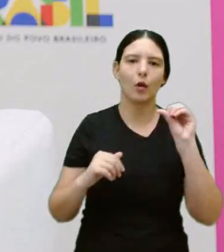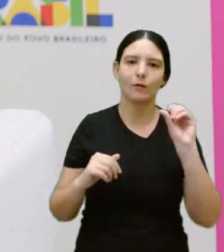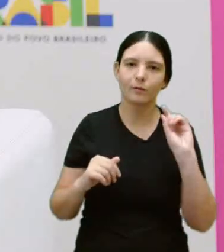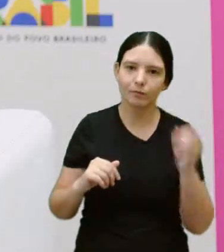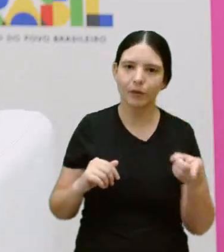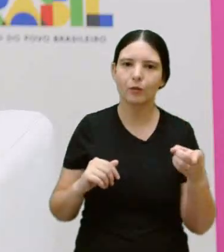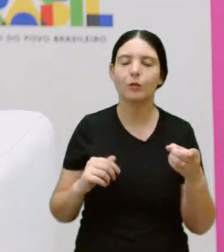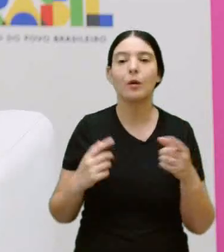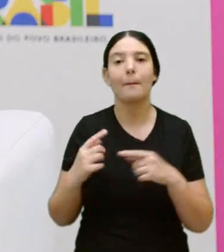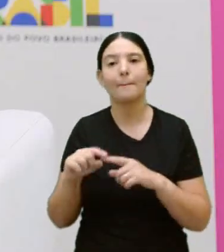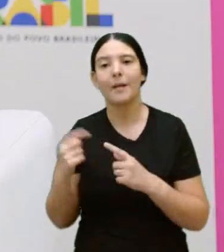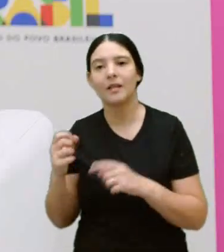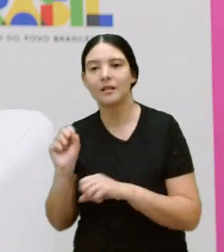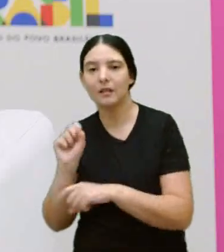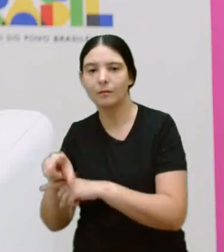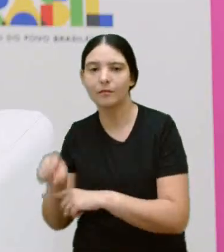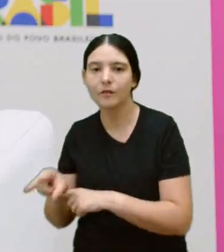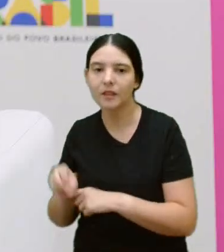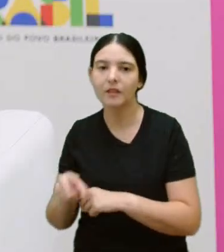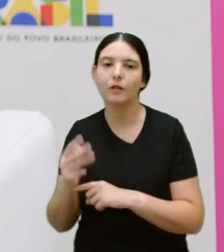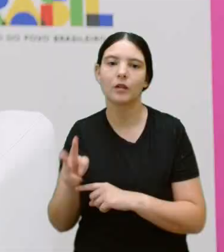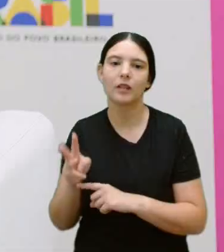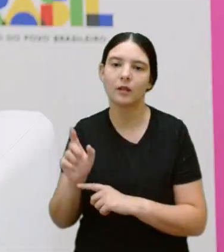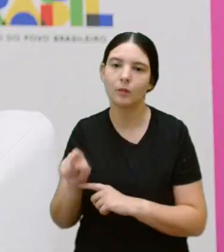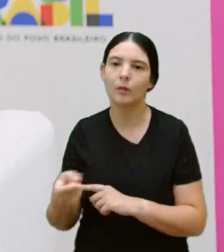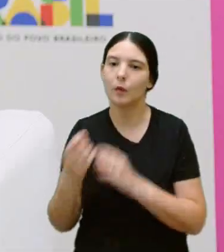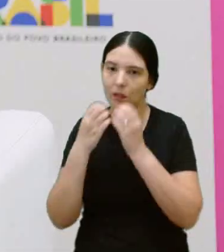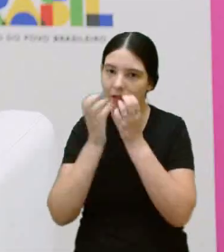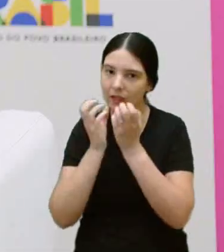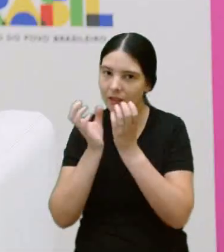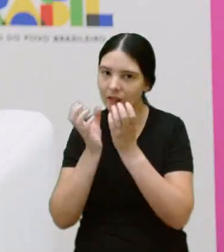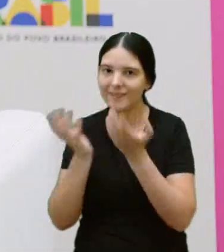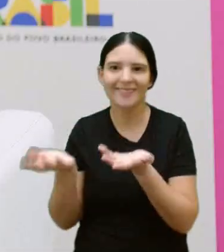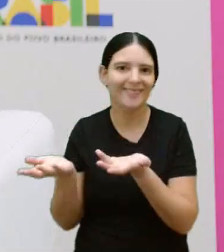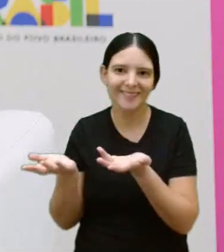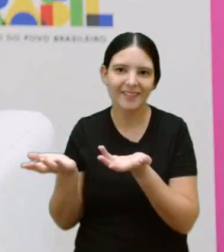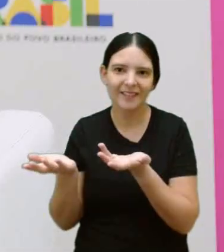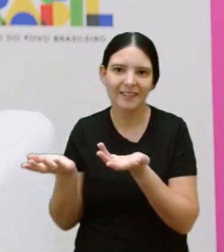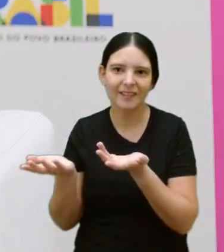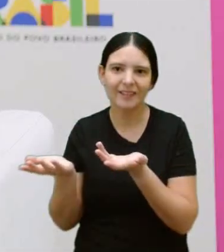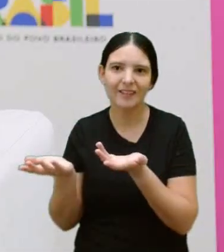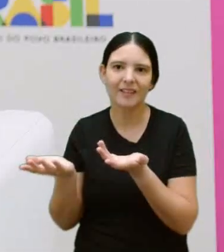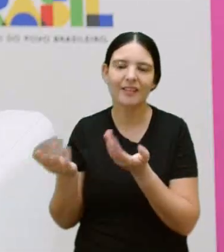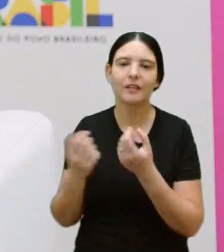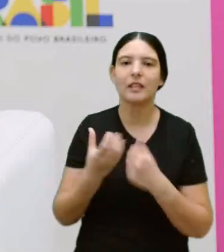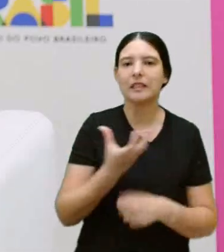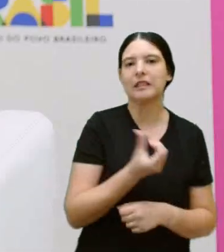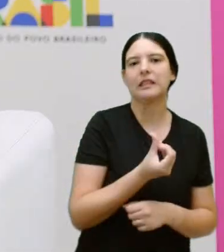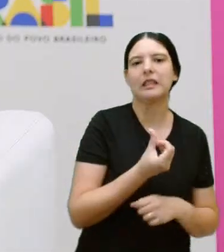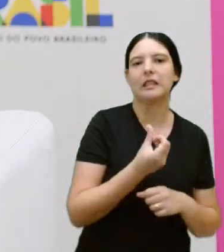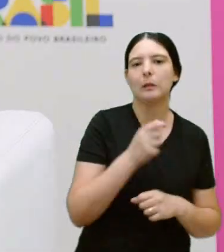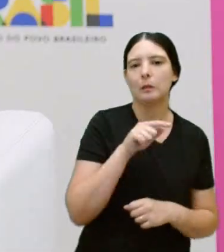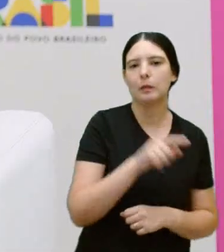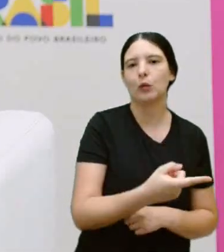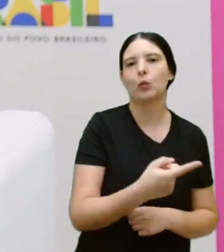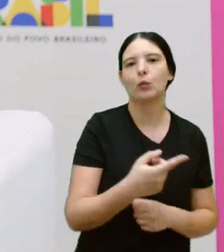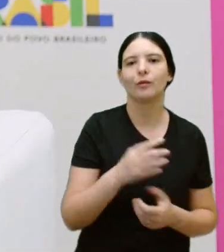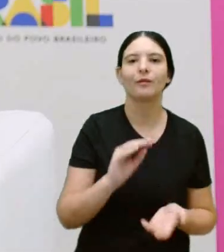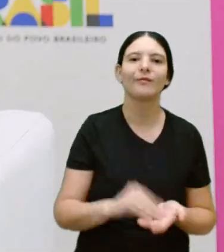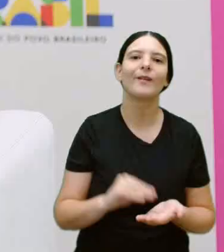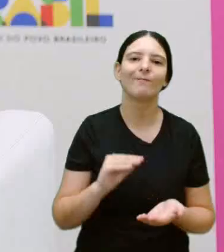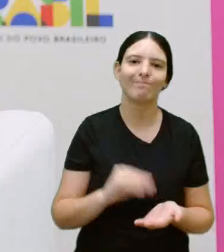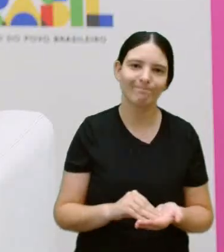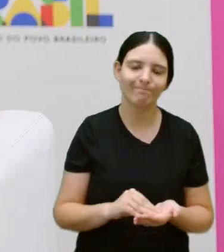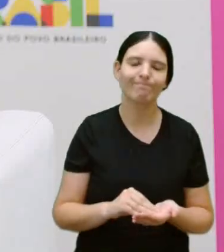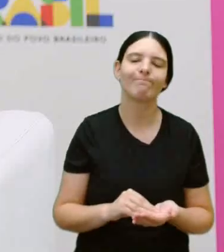3.000 milhos, tá? Foi para 6.000. Então, falta comida. Ok?